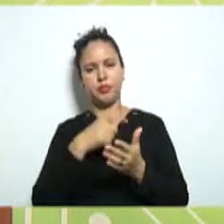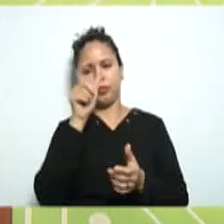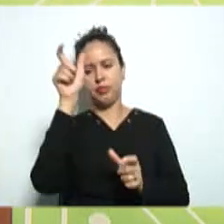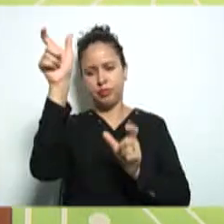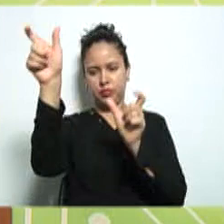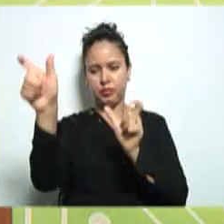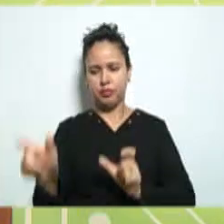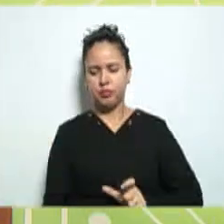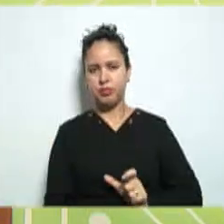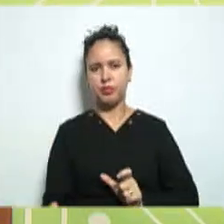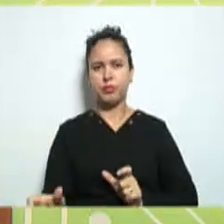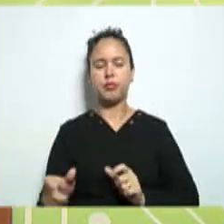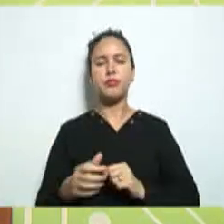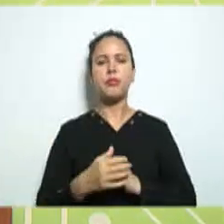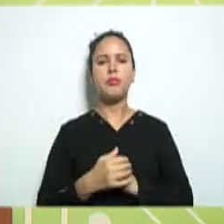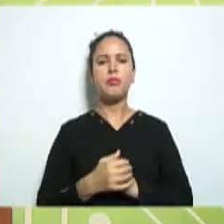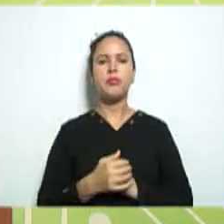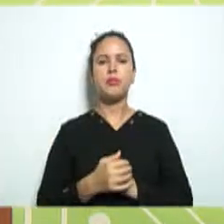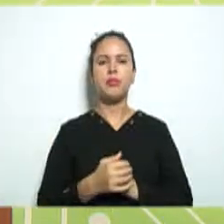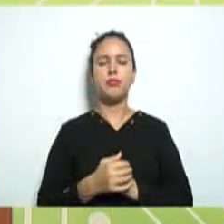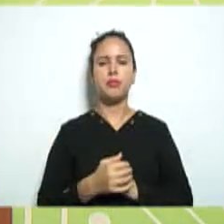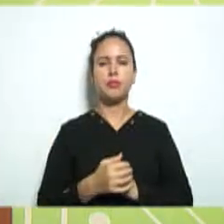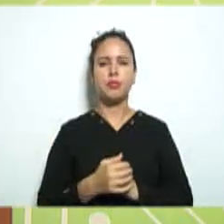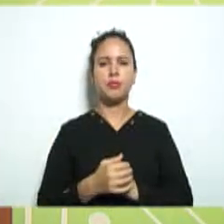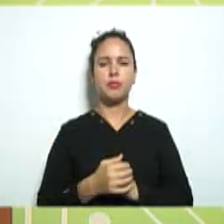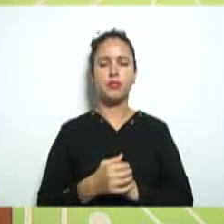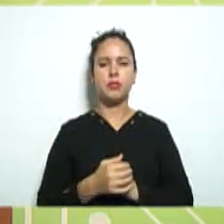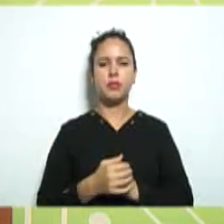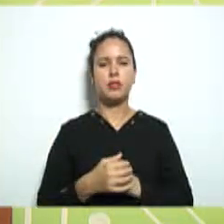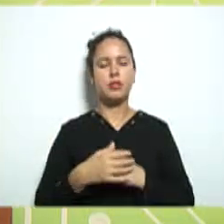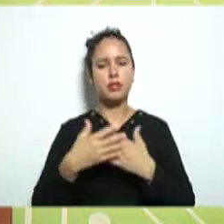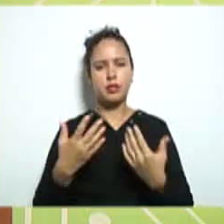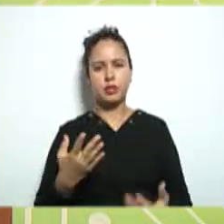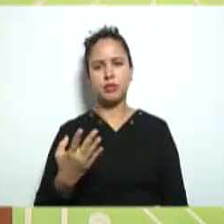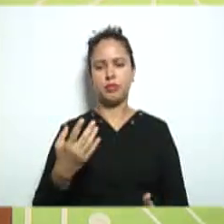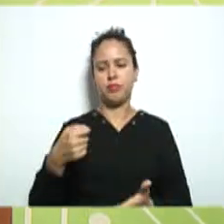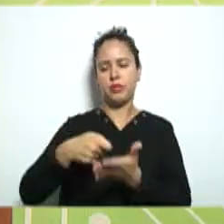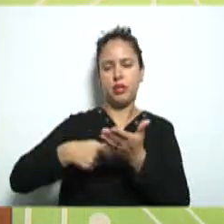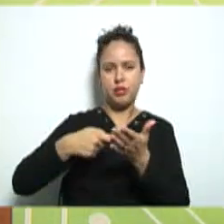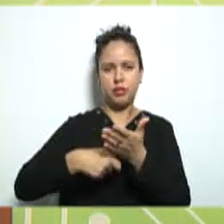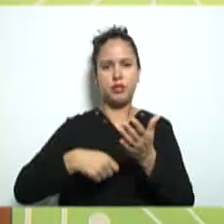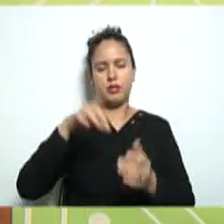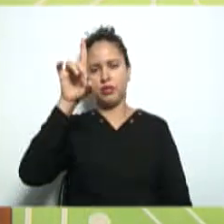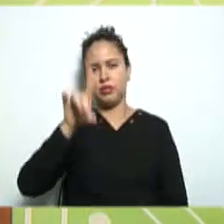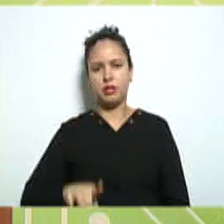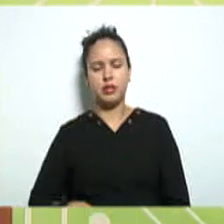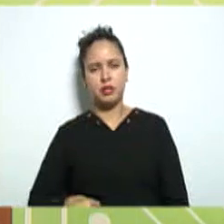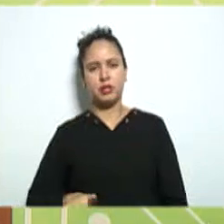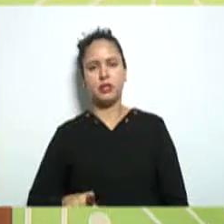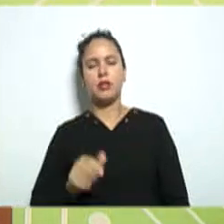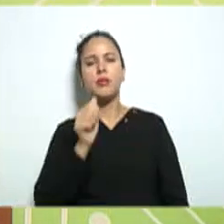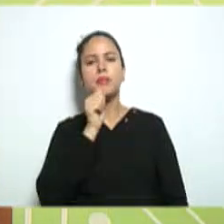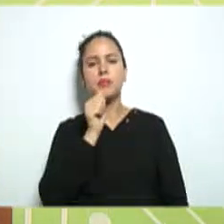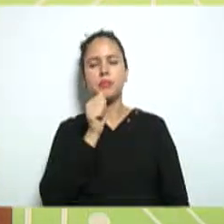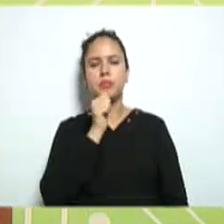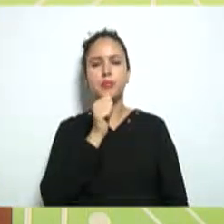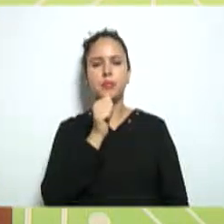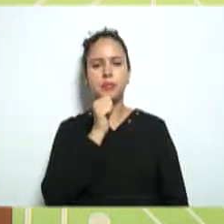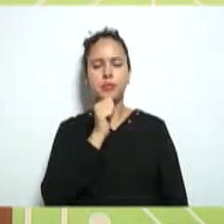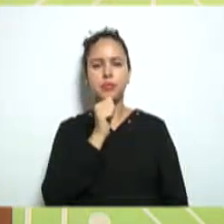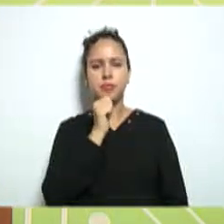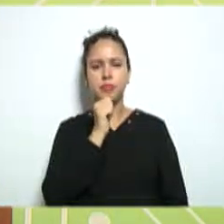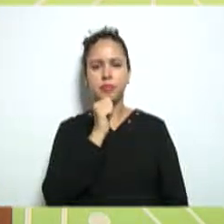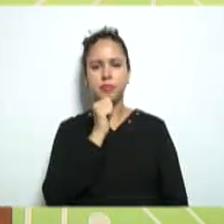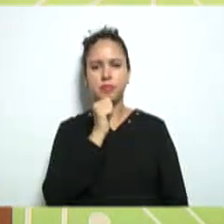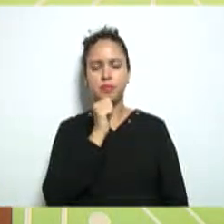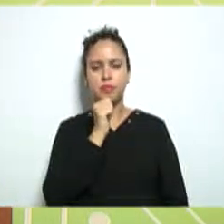falar daquilo que é bom. Então, nem os deveres, nem os direitos, né? Fica um